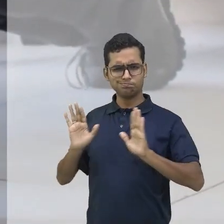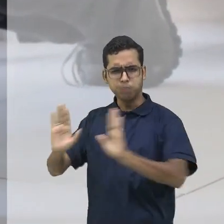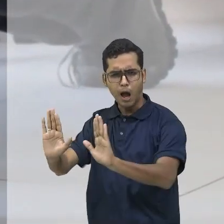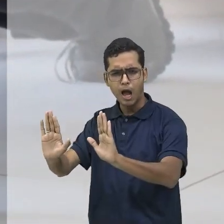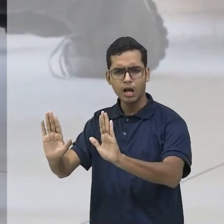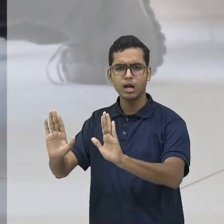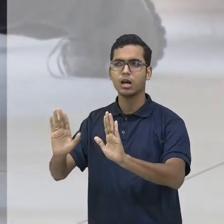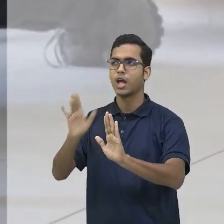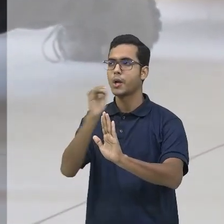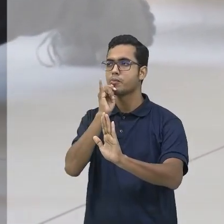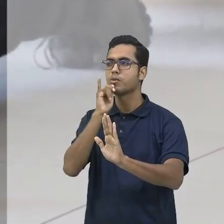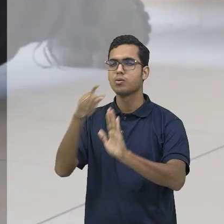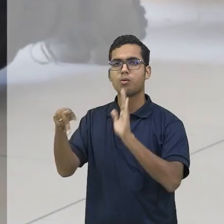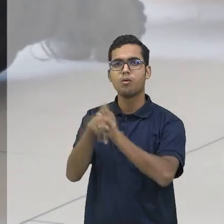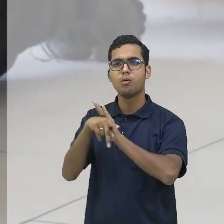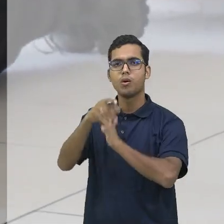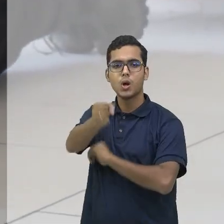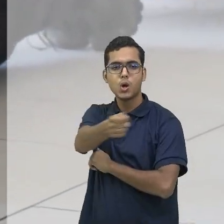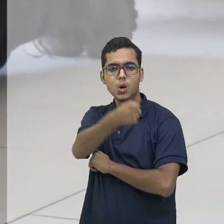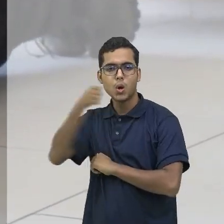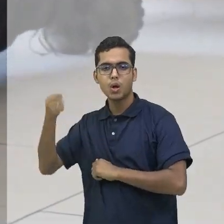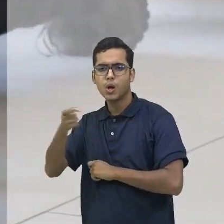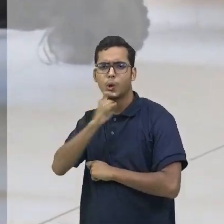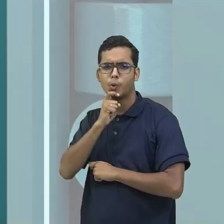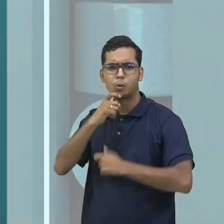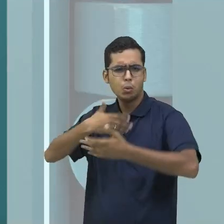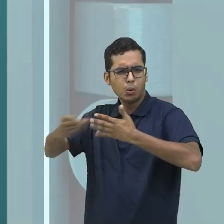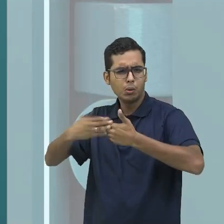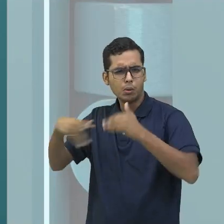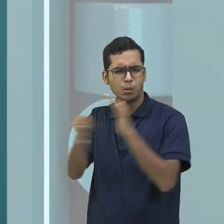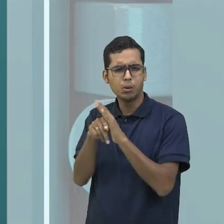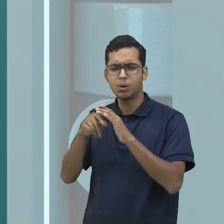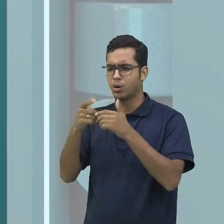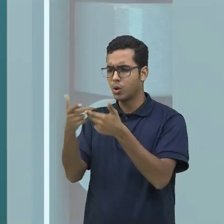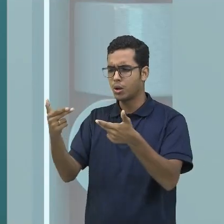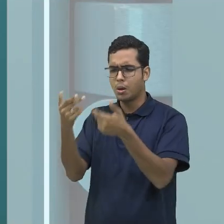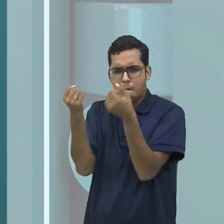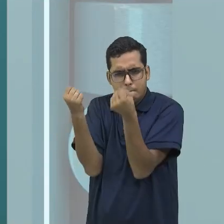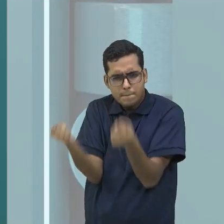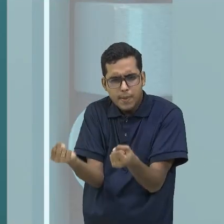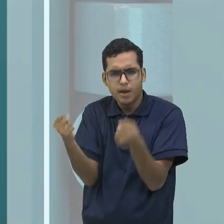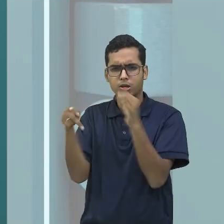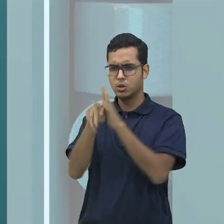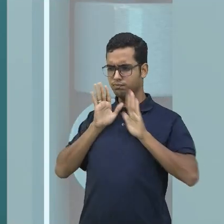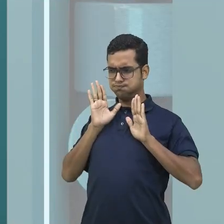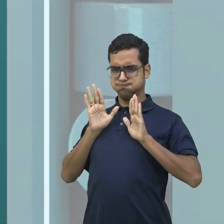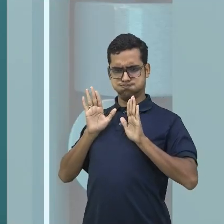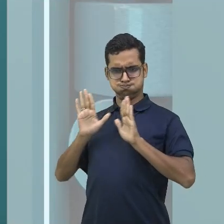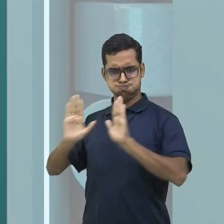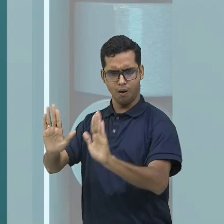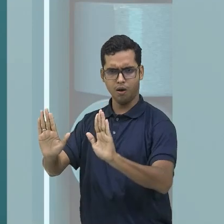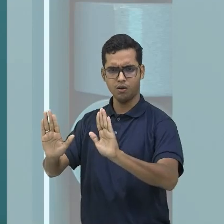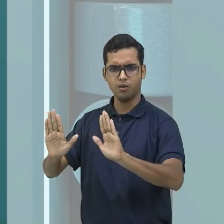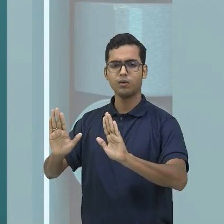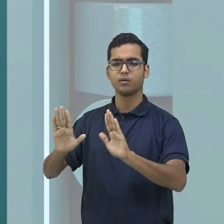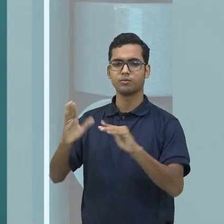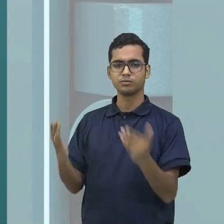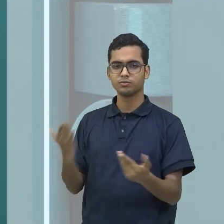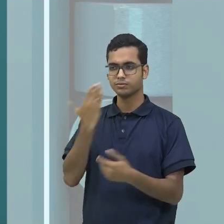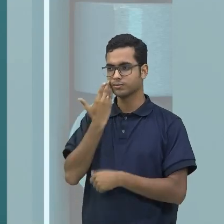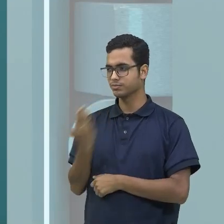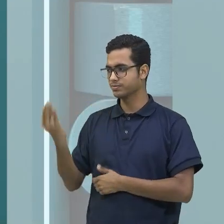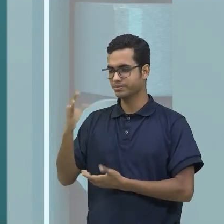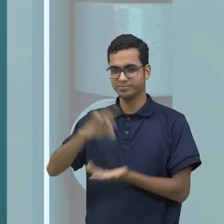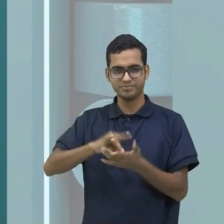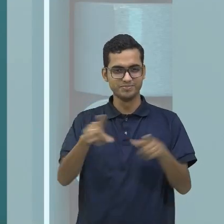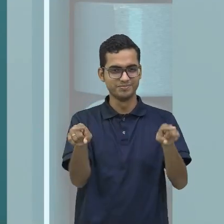Uma geladeira, empurrar algum objeto pesado? Então, a flexão, ó, aqui está trabalhando a questão do empurrar,